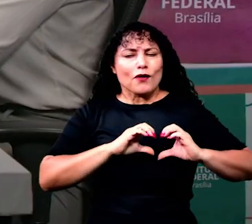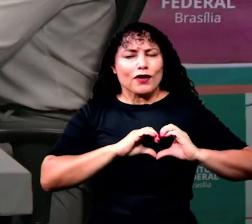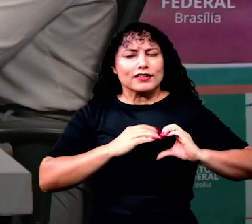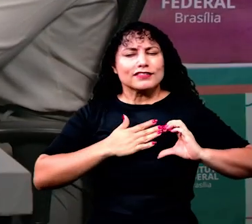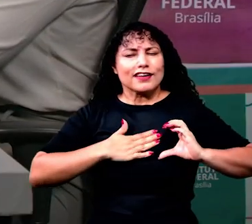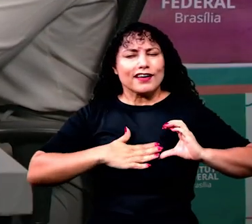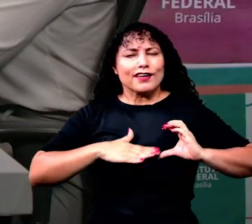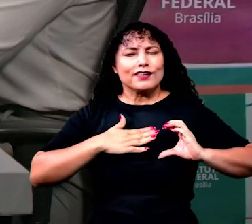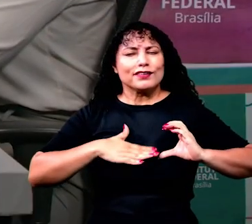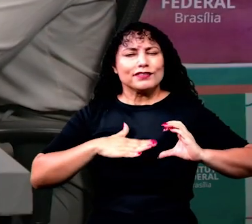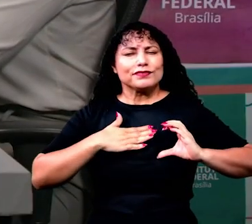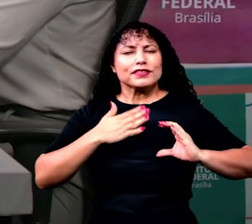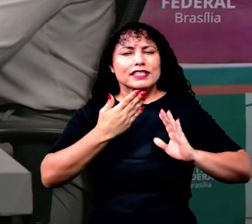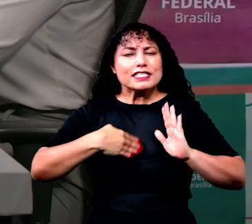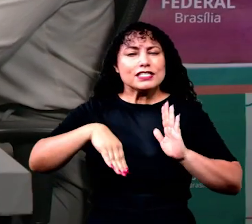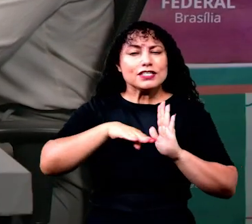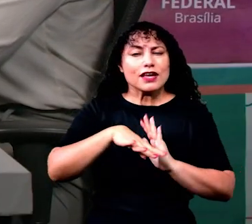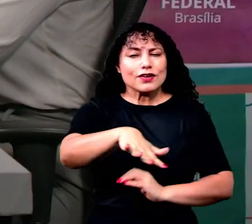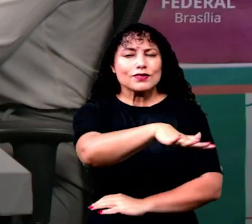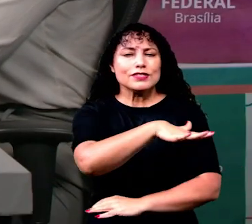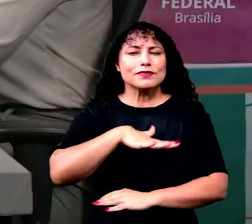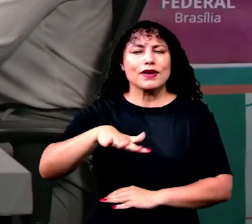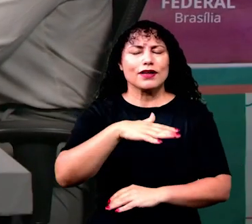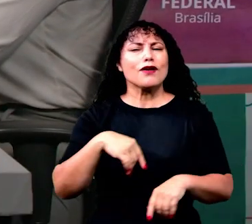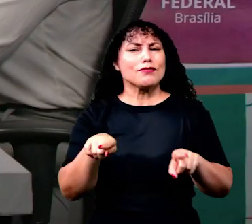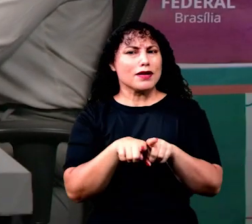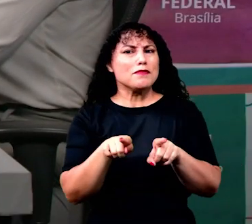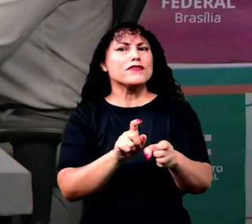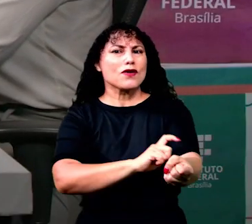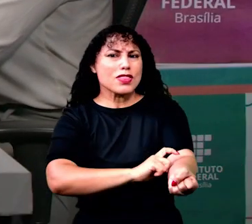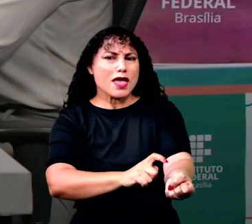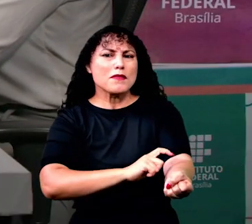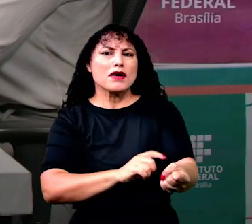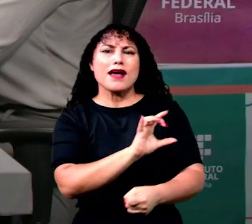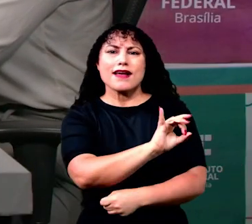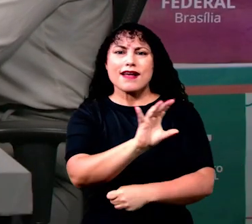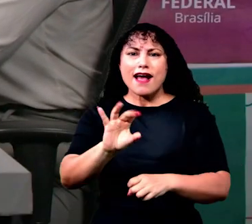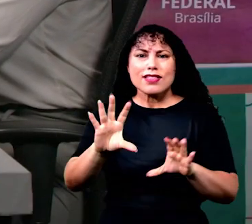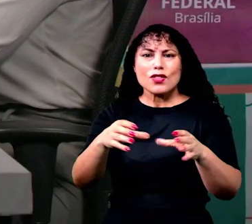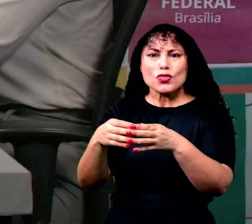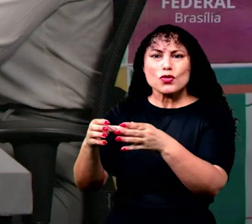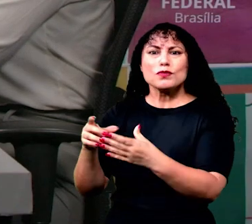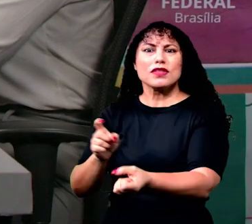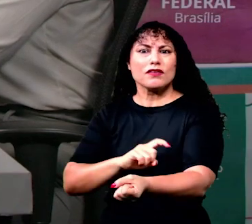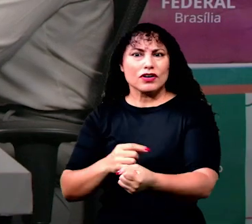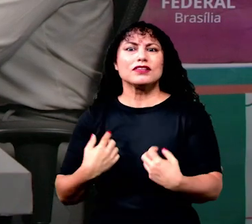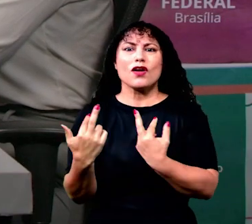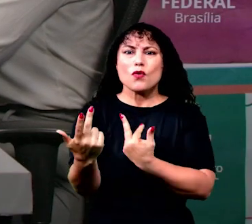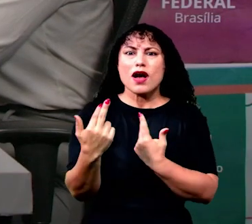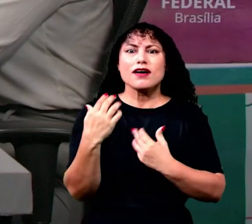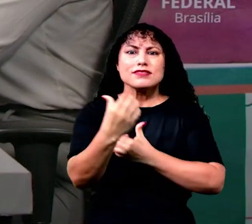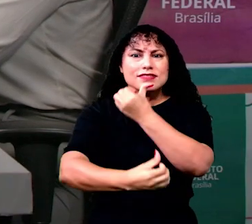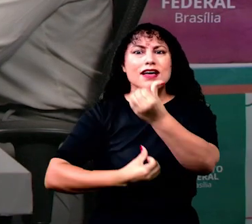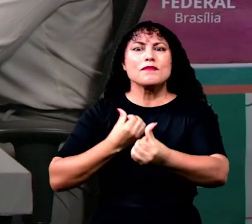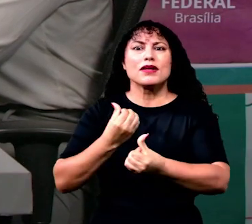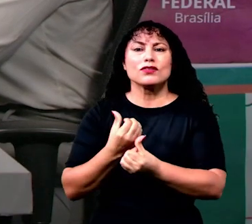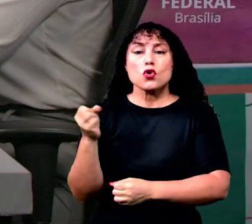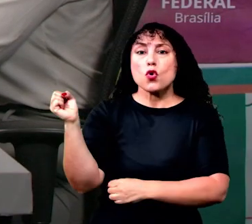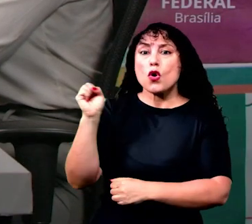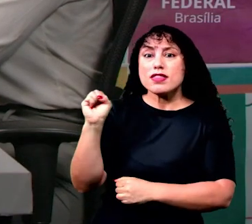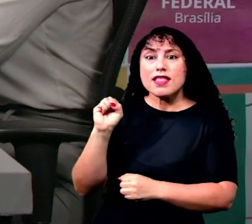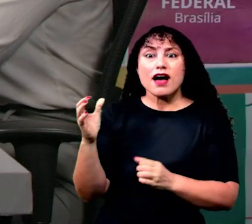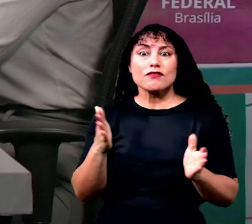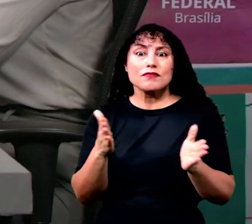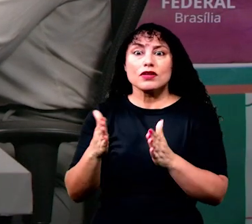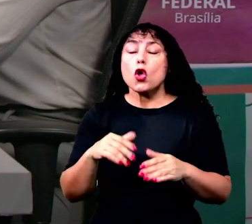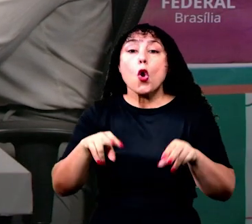né? Chega no espaço, porque eu também fico nervosa. A cada turma nova, eu fico também nervosa. Semestre que vem eu estarei com o 8º período. Eu nunca